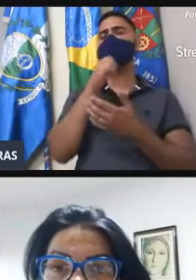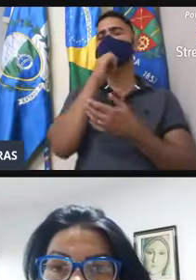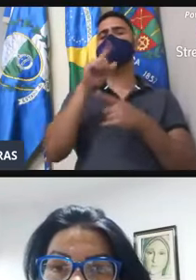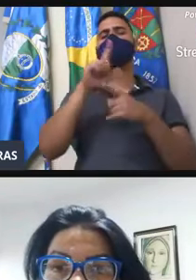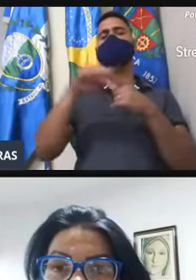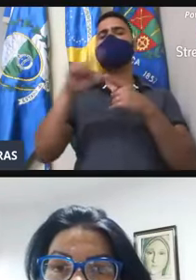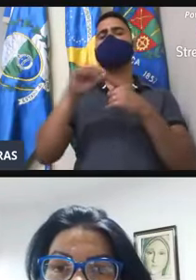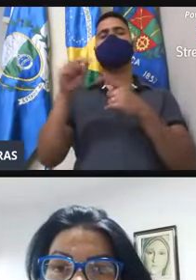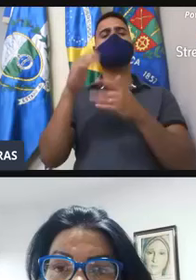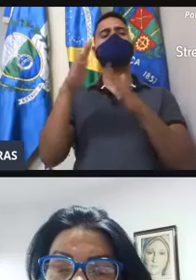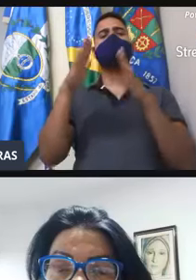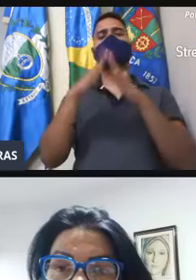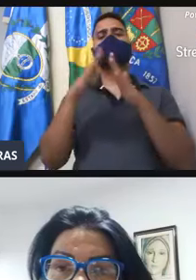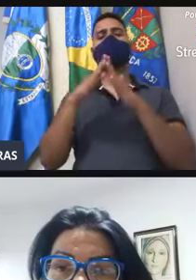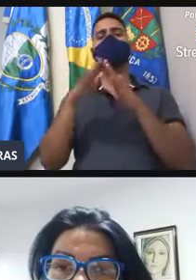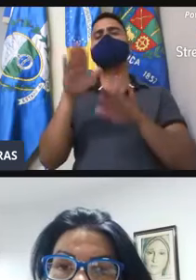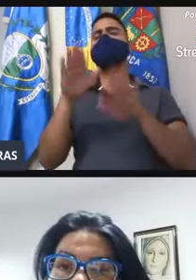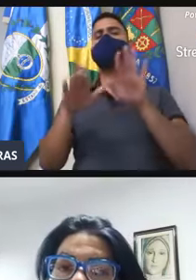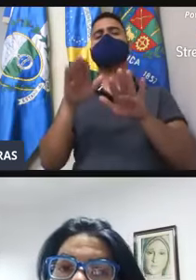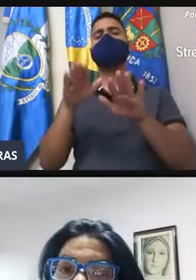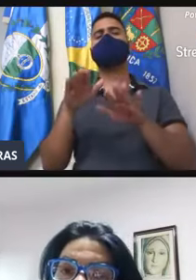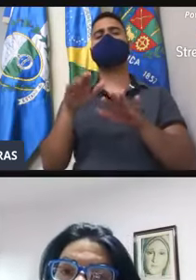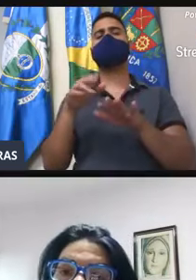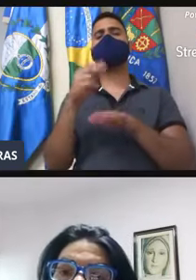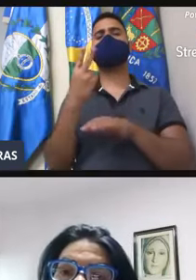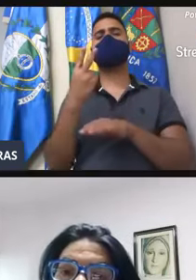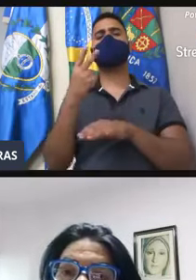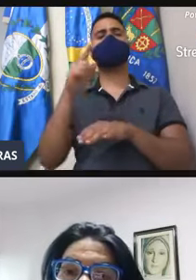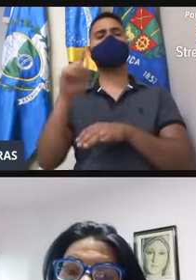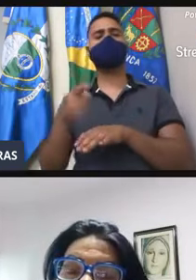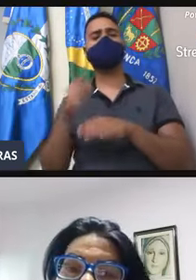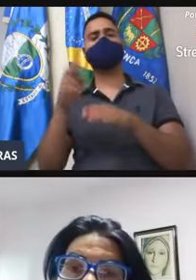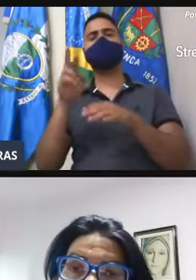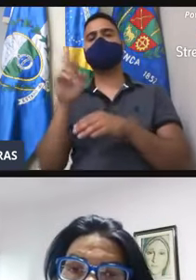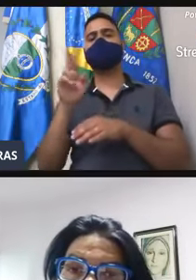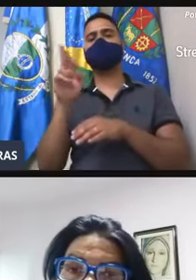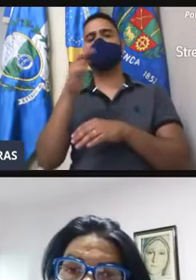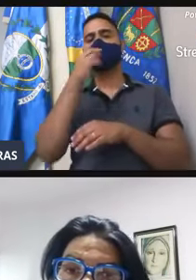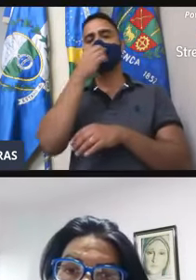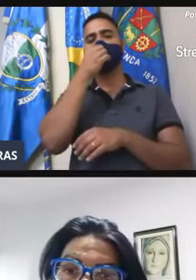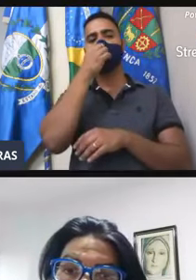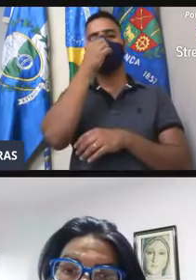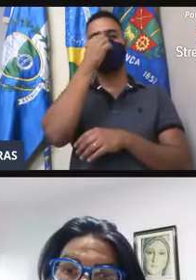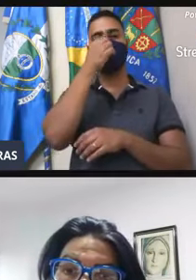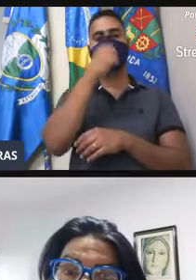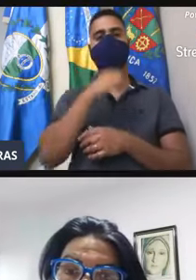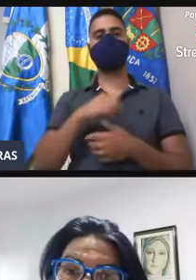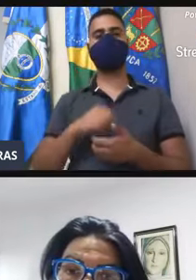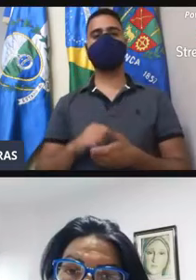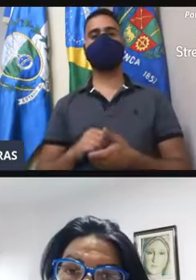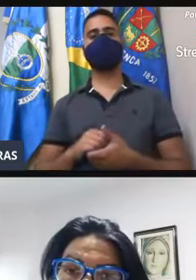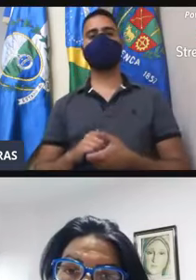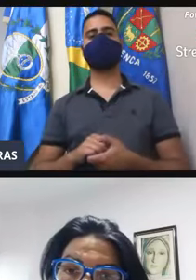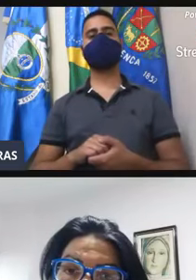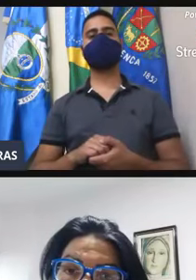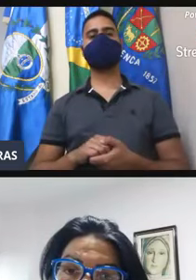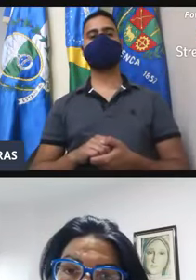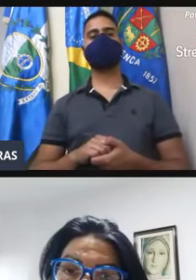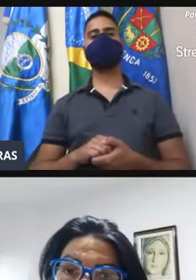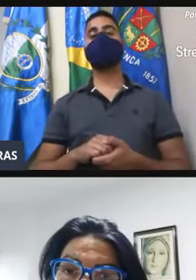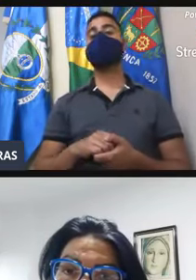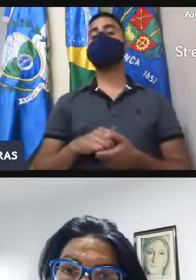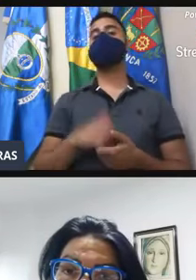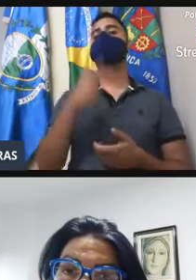Valença, não se gasta mais do que R$ 2.000, a parte humana, a parte gerencial a prefeitura